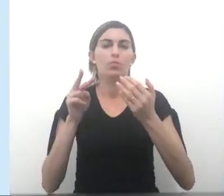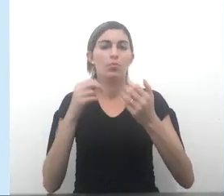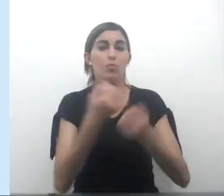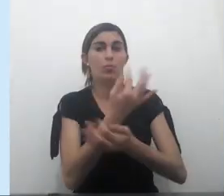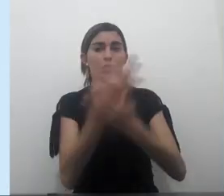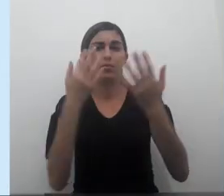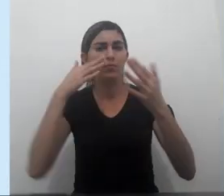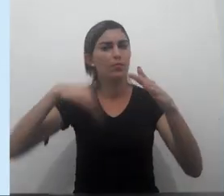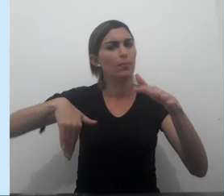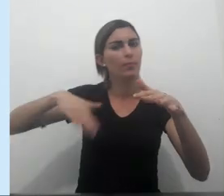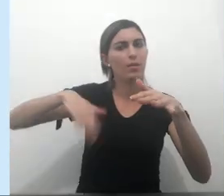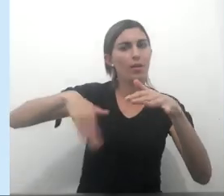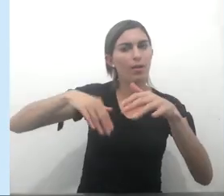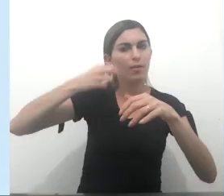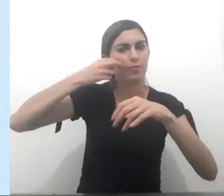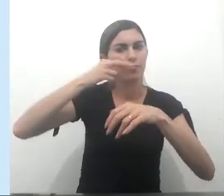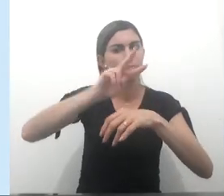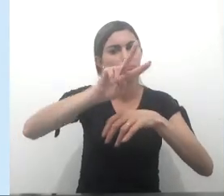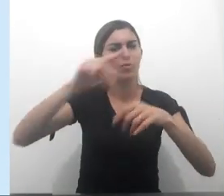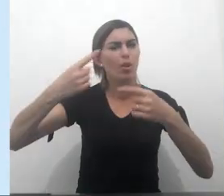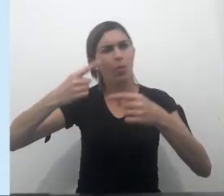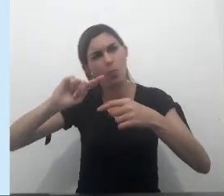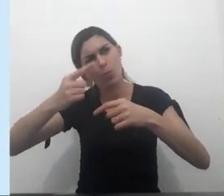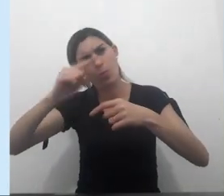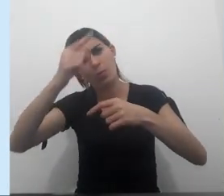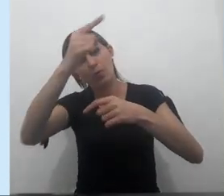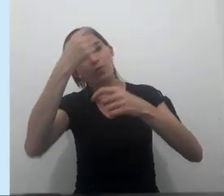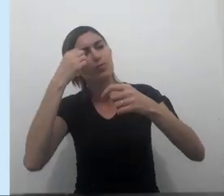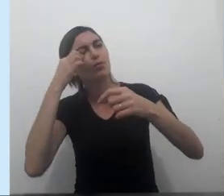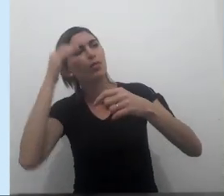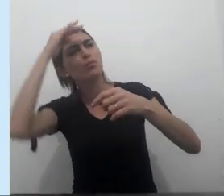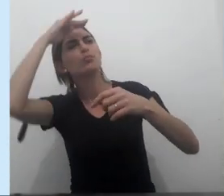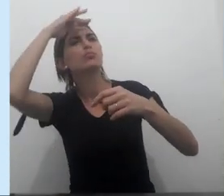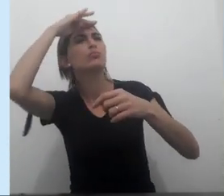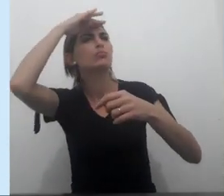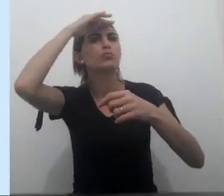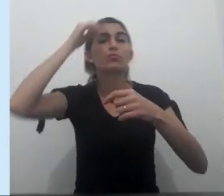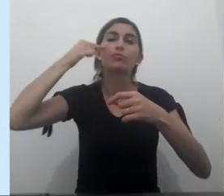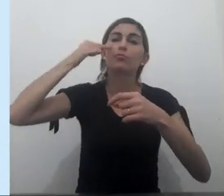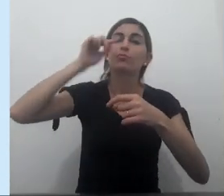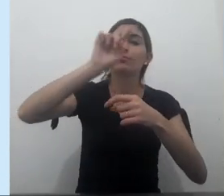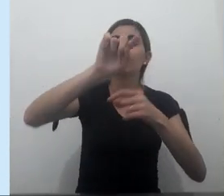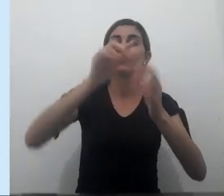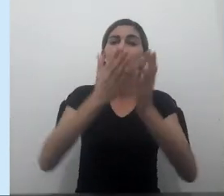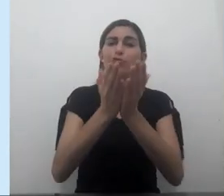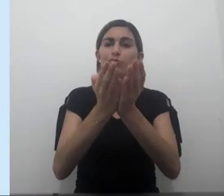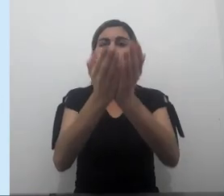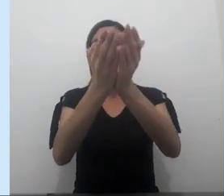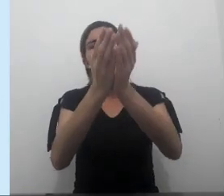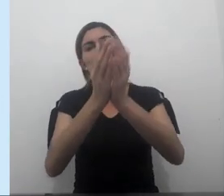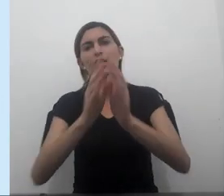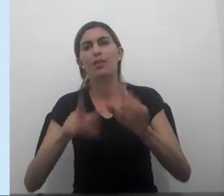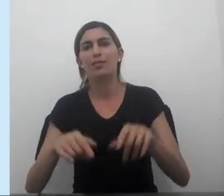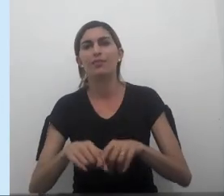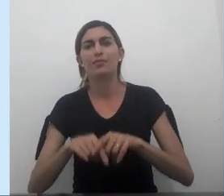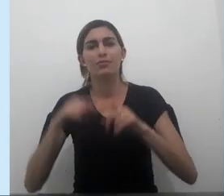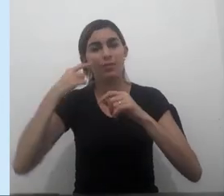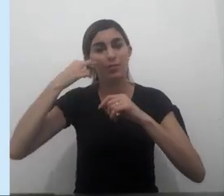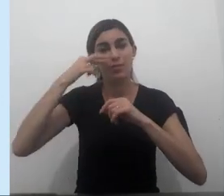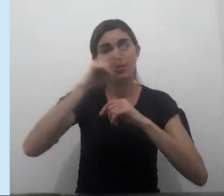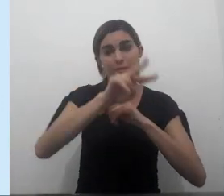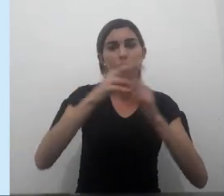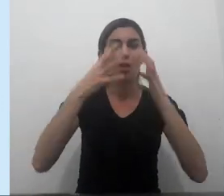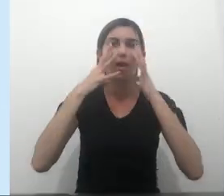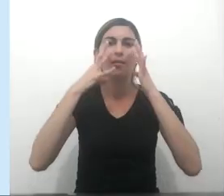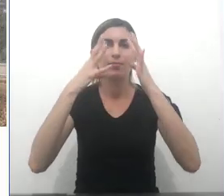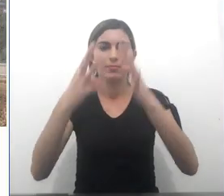aí quando você foi à praia, né? Então lá no fundo, lá no horizonte, você já viu uma embarcação dessa com esses containers coloridos, já deve